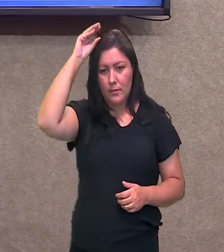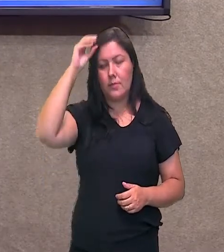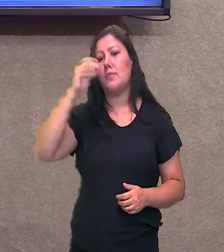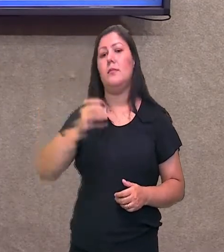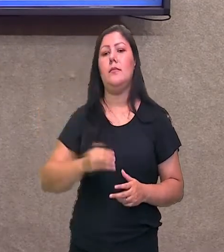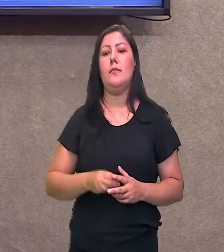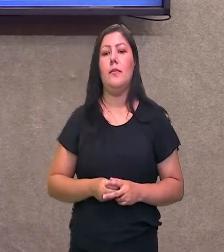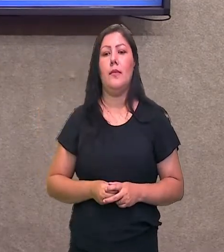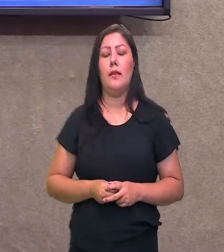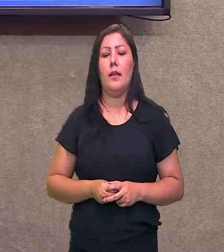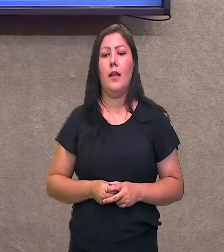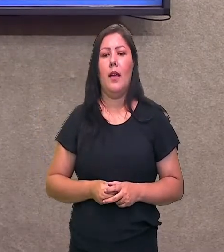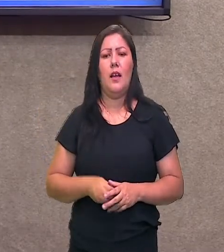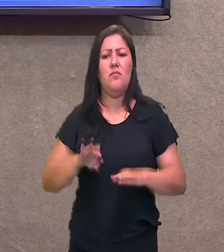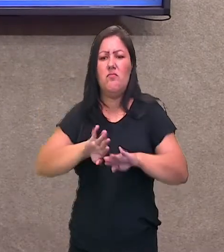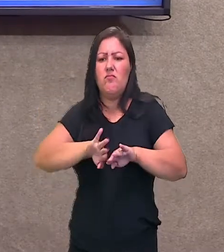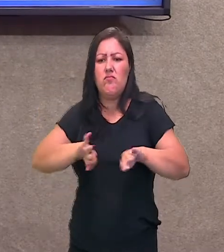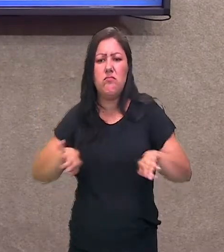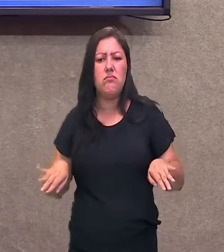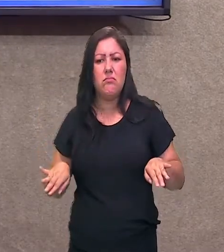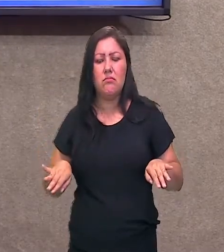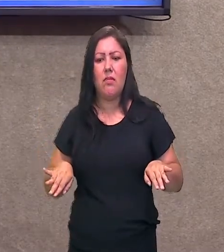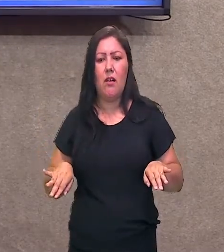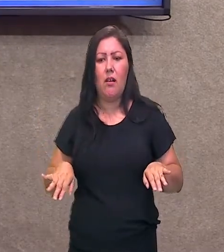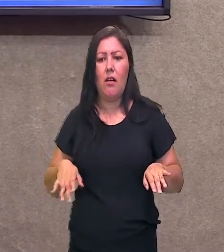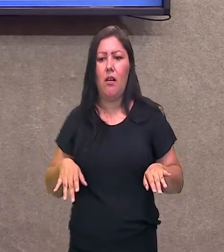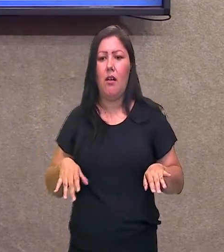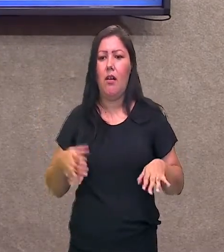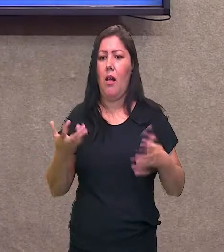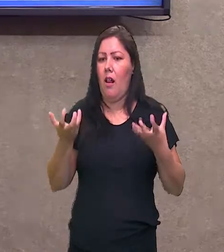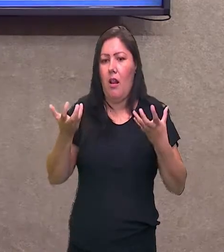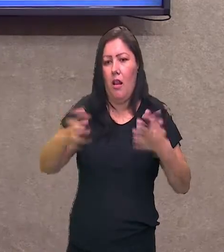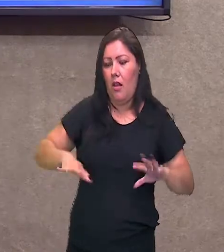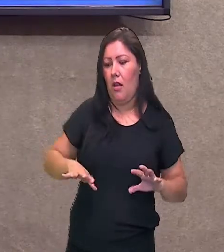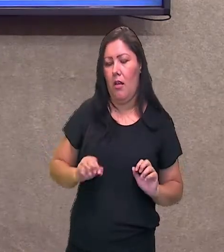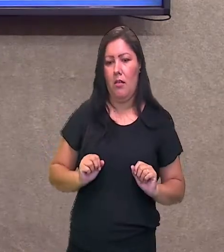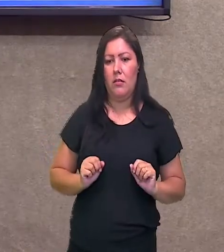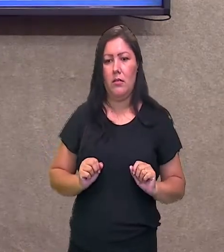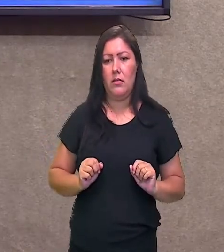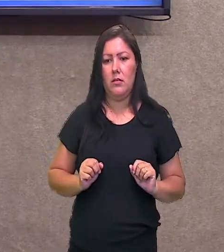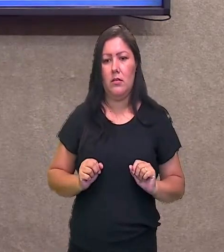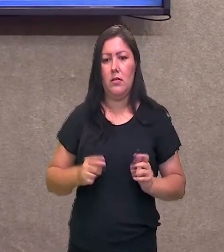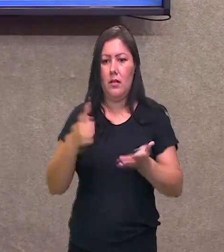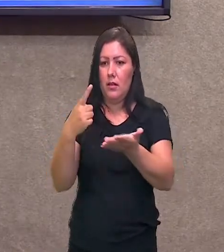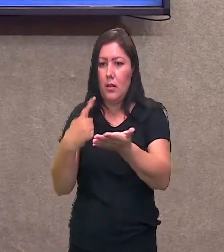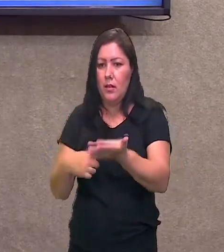do Acordo de Paris. E agora chegou o Biden, né?